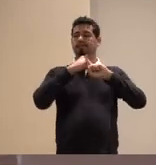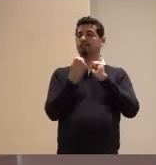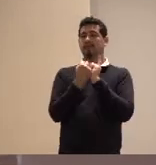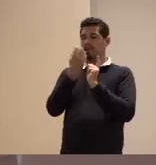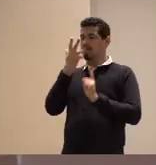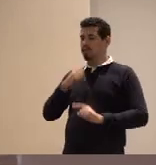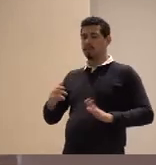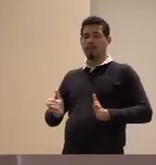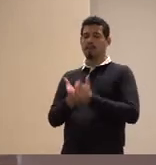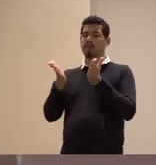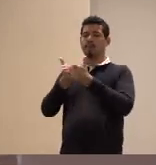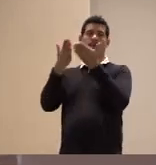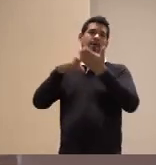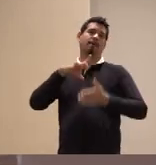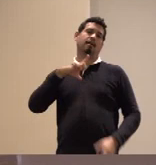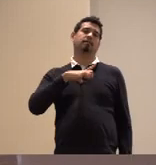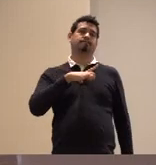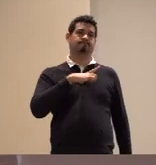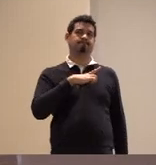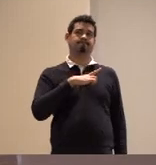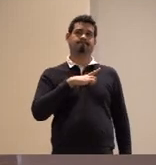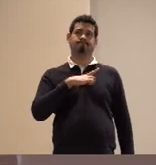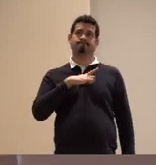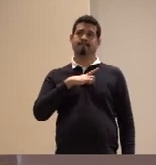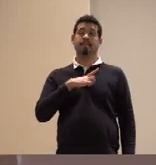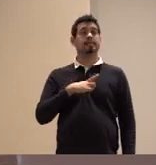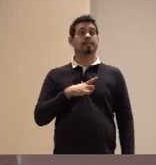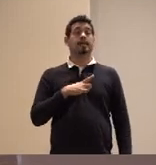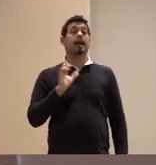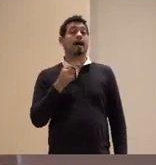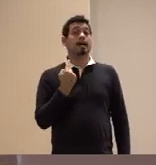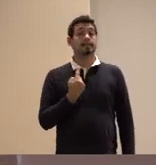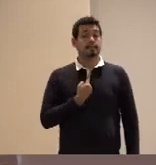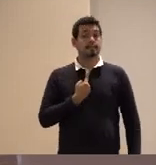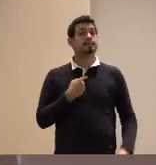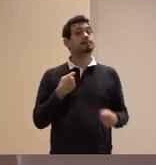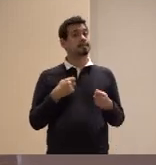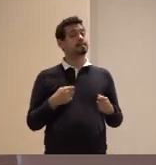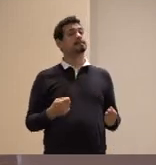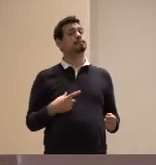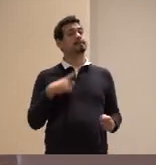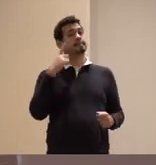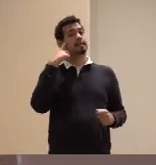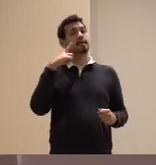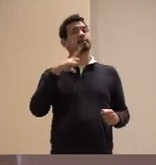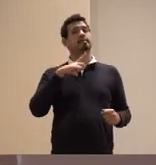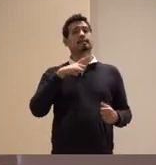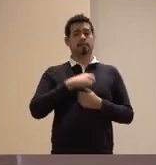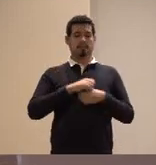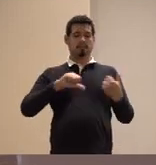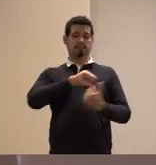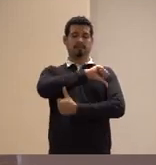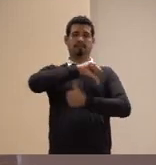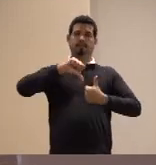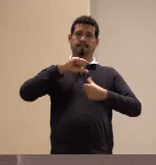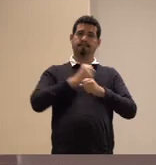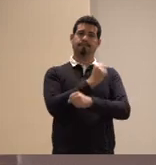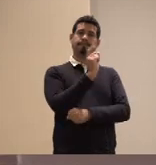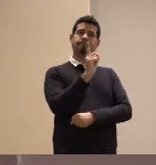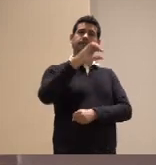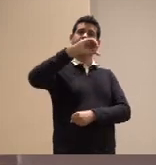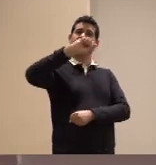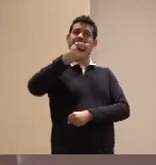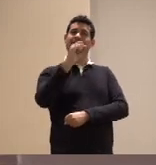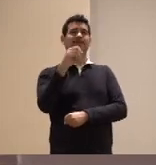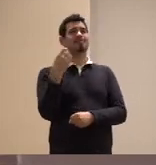pobres que ainda tem. Nós não podemos... e aí nós temos aí uma revolução nos anos 80, não